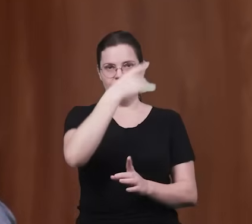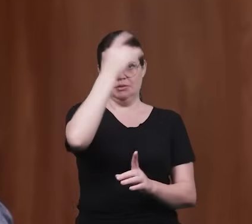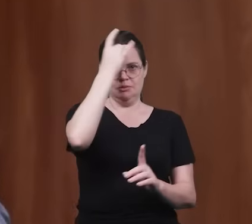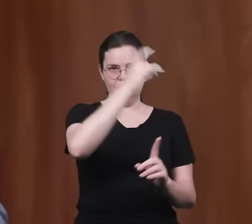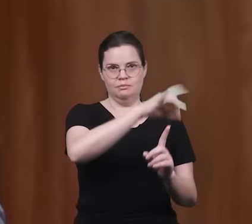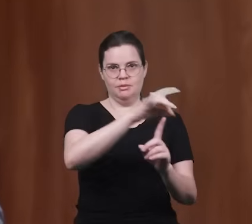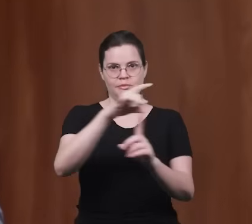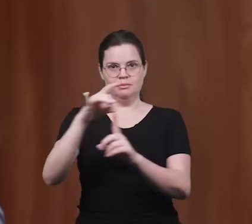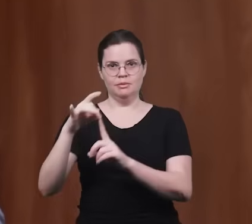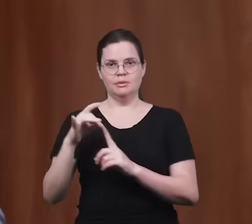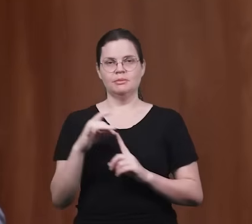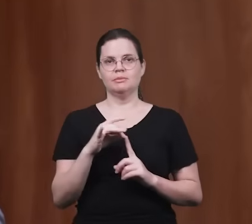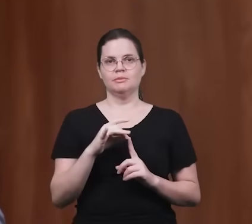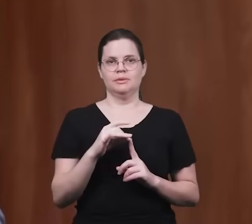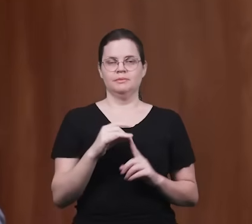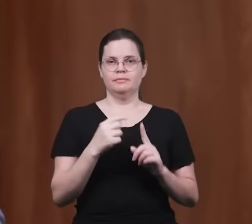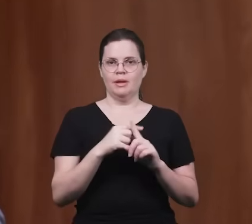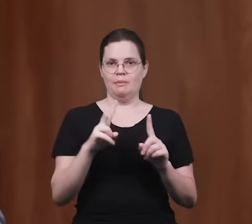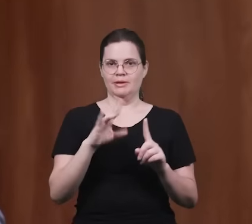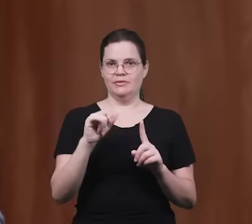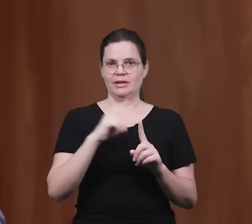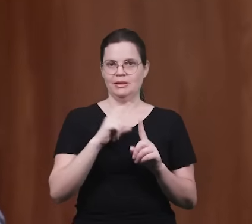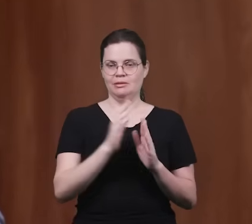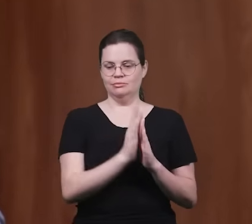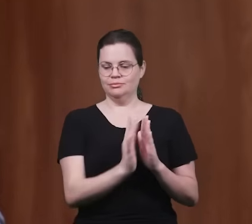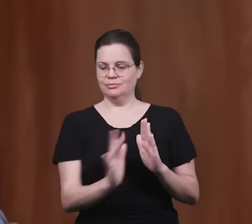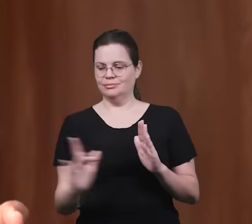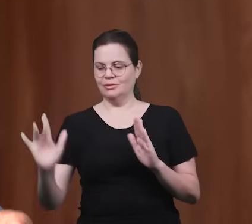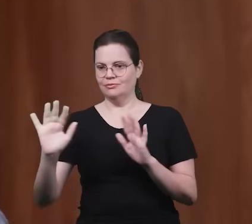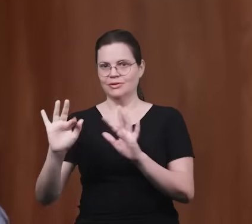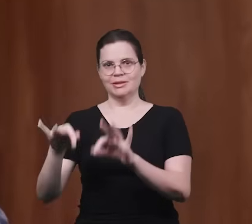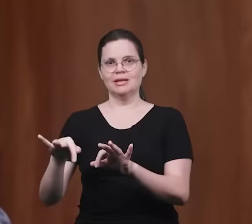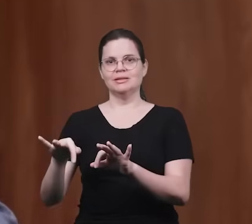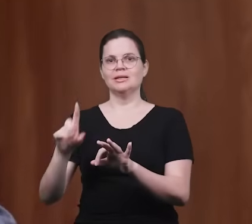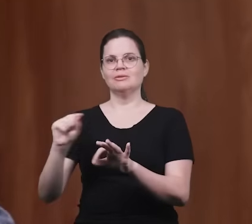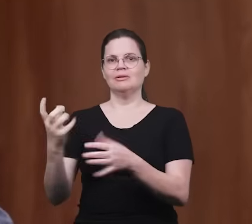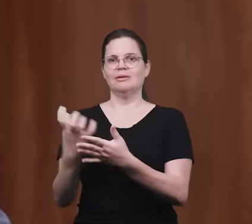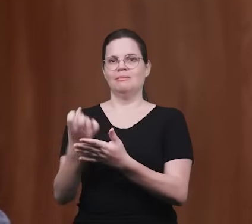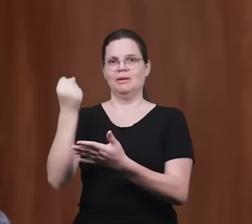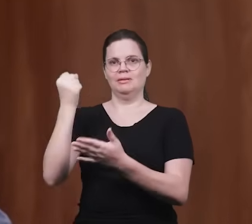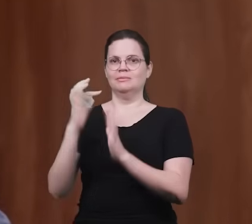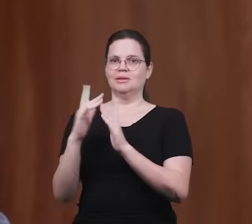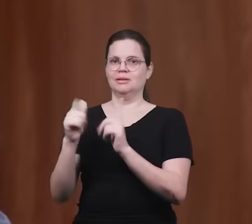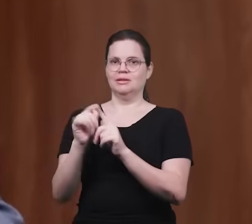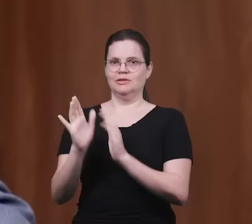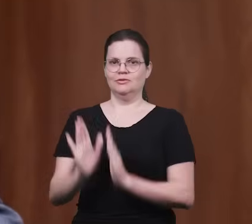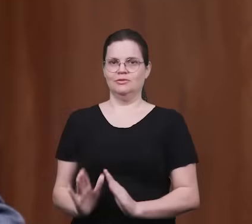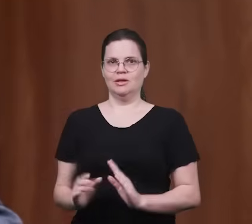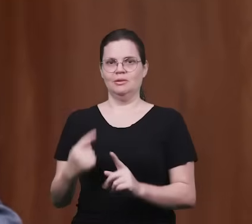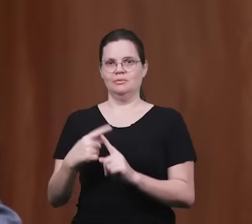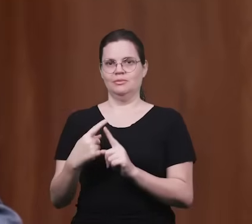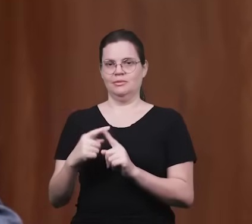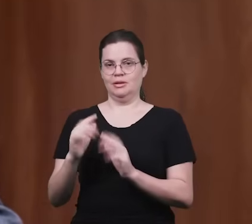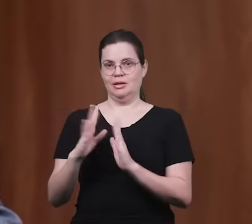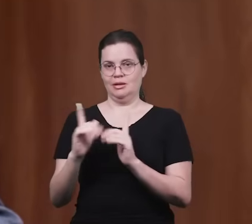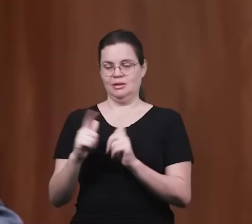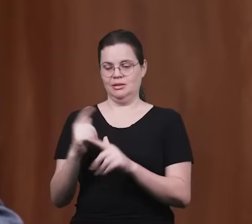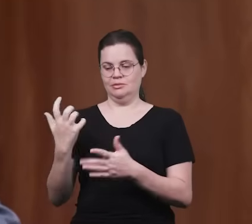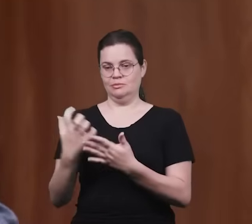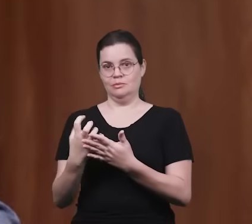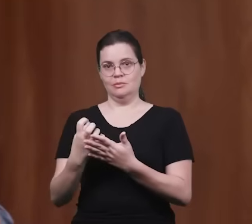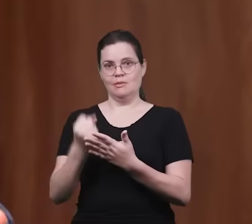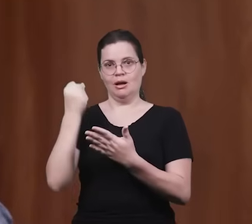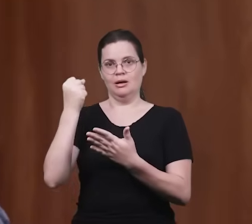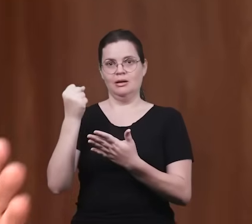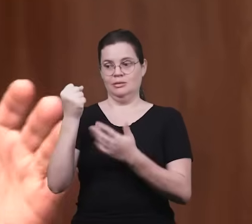Santo, mas vai ter um encerramento, né? O encerramento é com o arrebatamento da igreja, quando a igreja vai ser